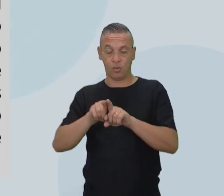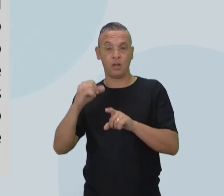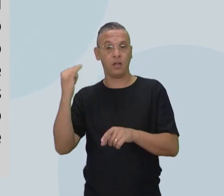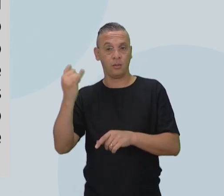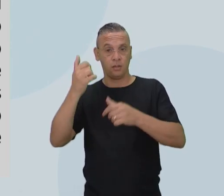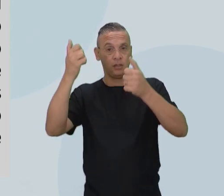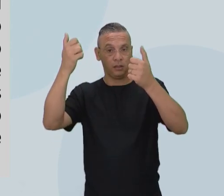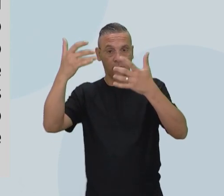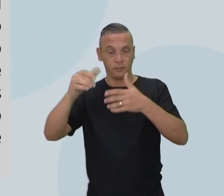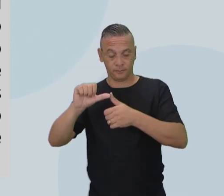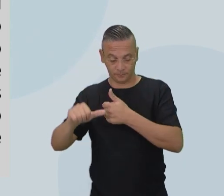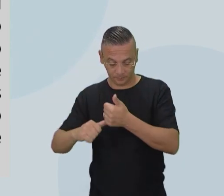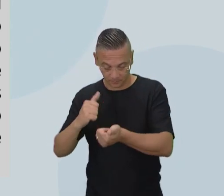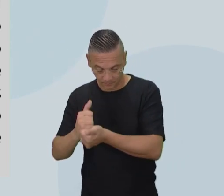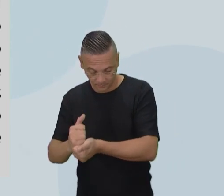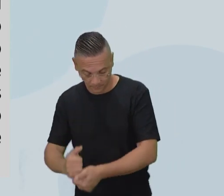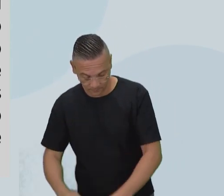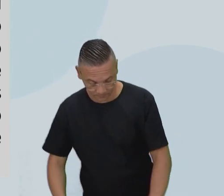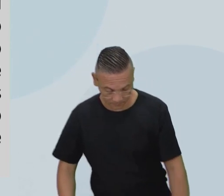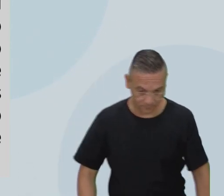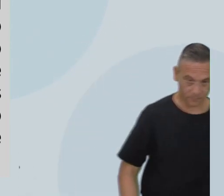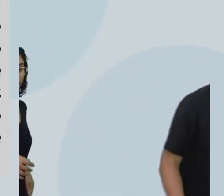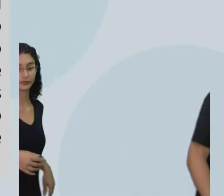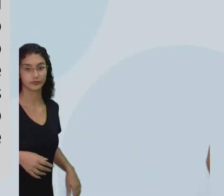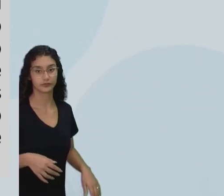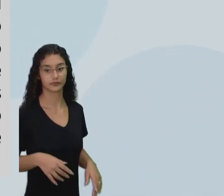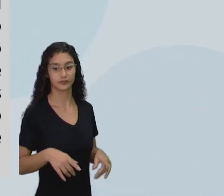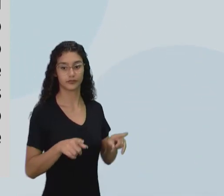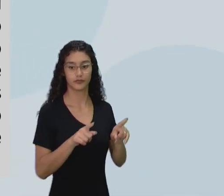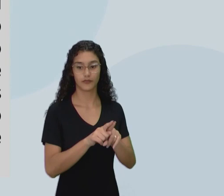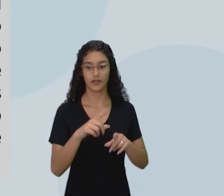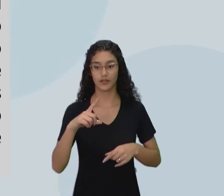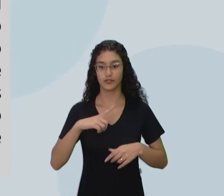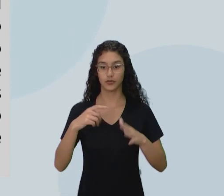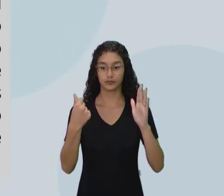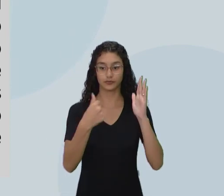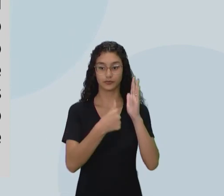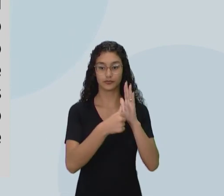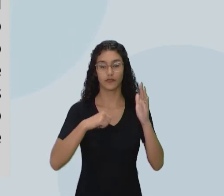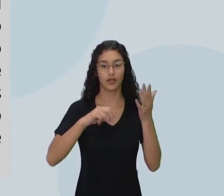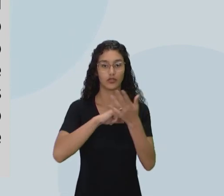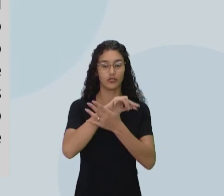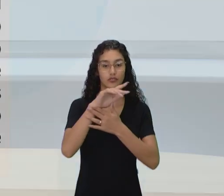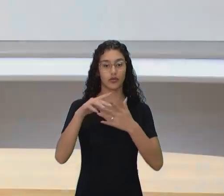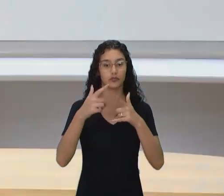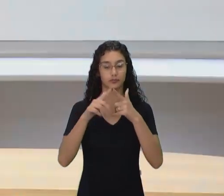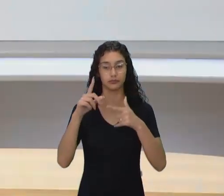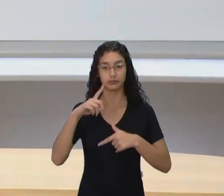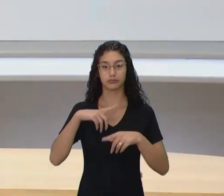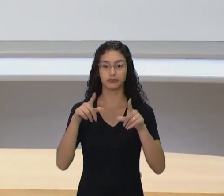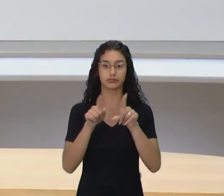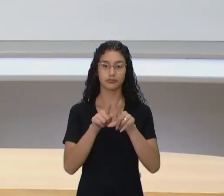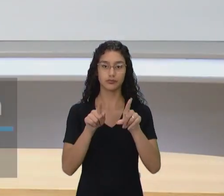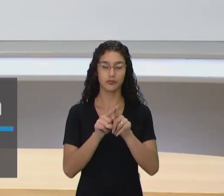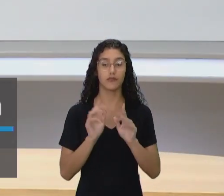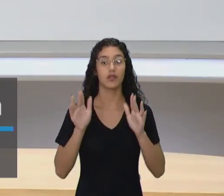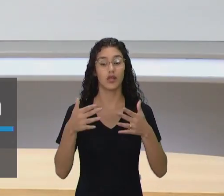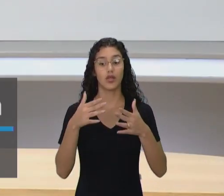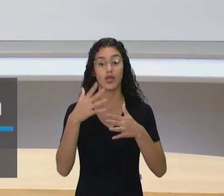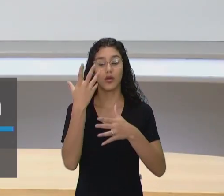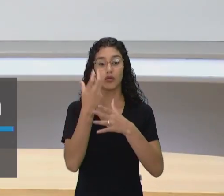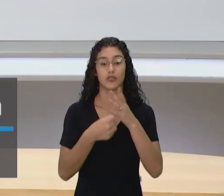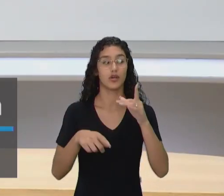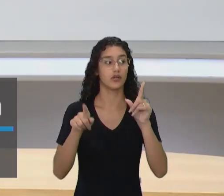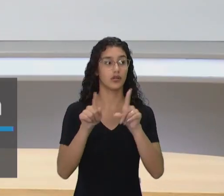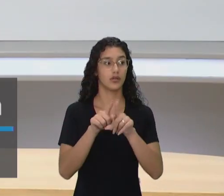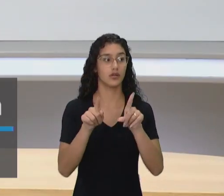importante falar aqui para os estudantes, primeiro, ele está falando sobre o registro, né, de outros agrotóxicos aprovado na Câmara, que foi aprovado pela